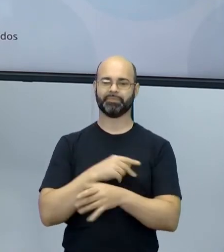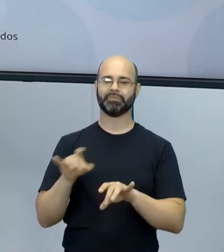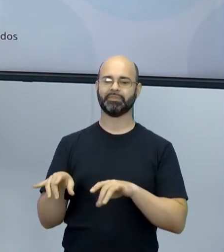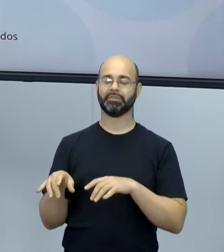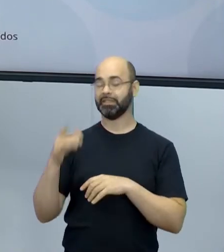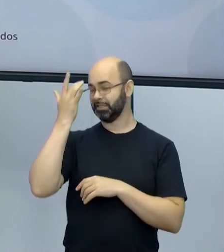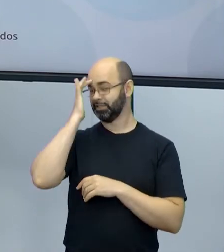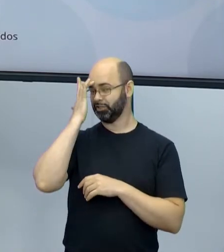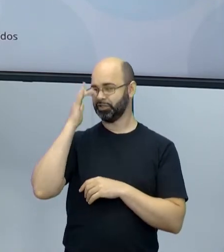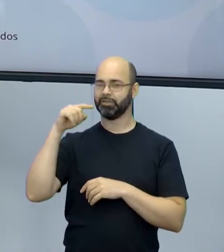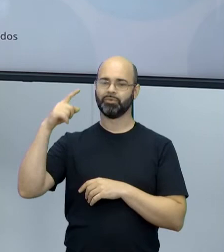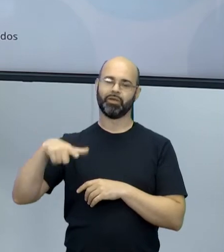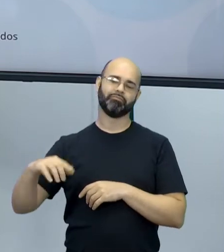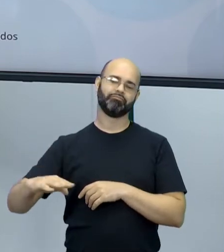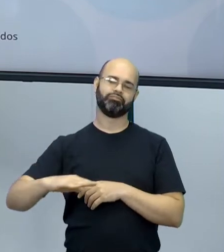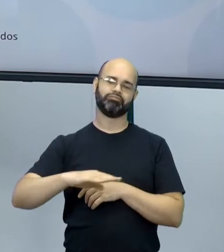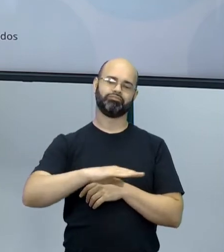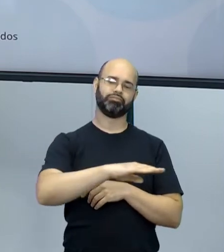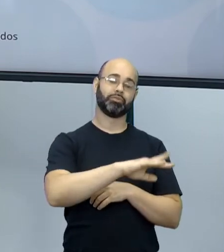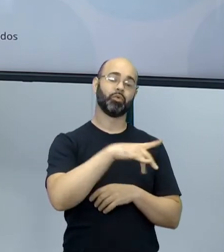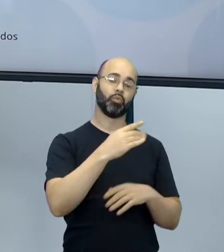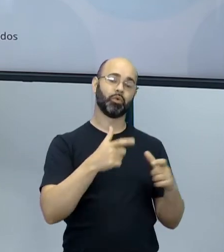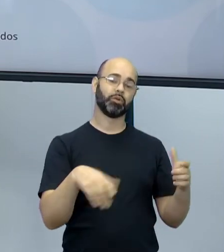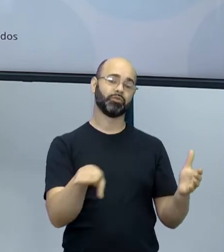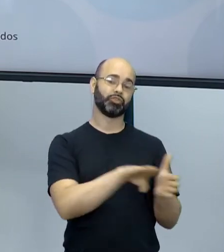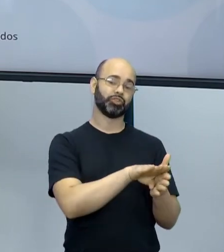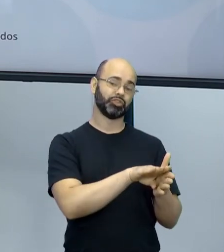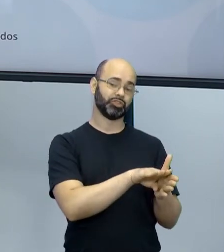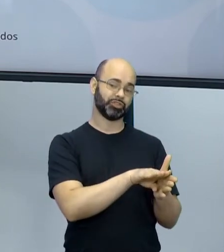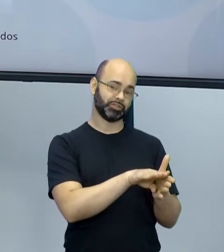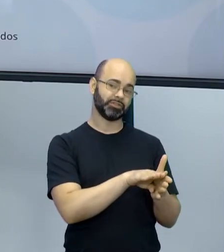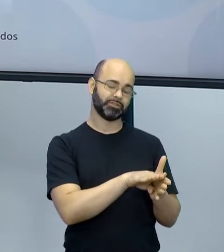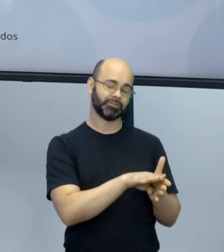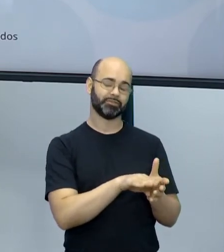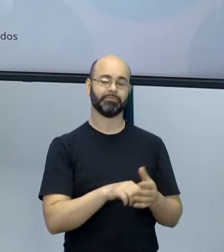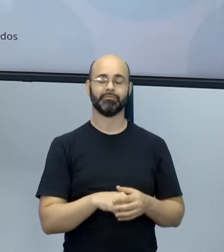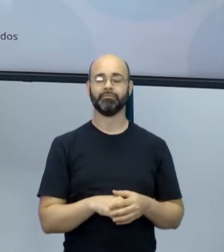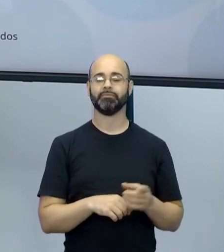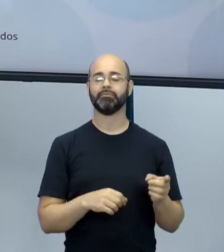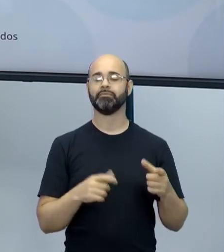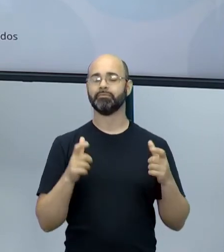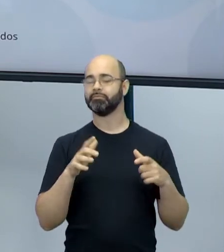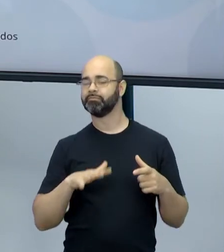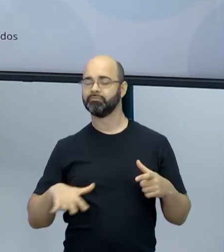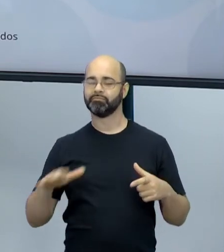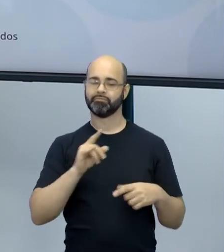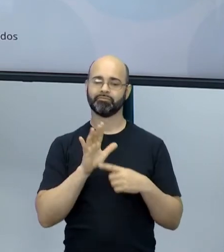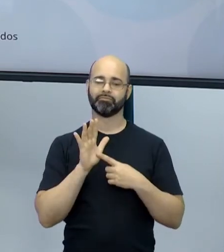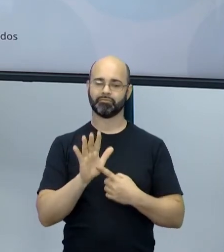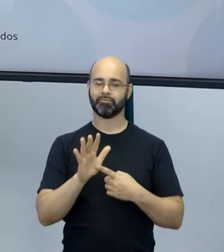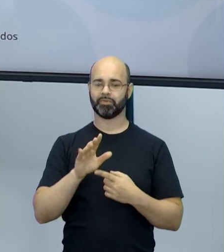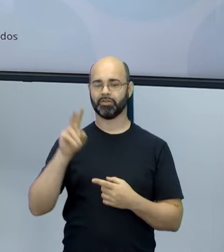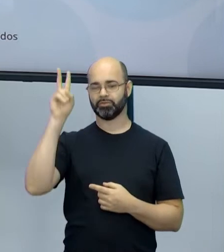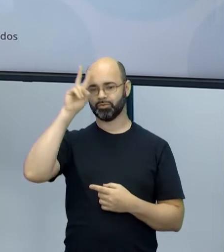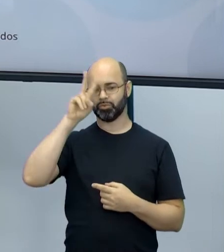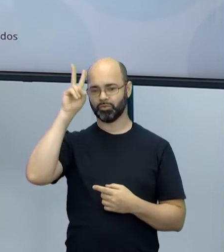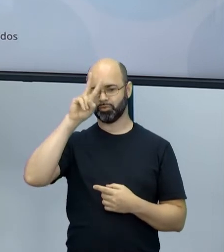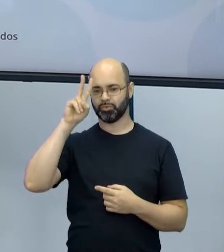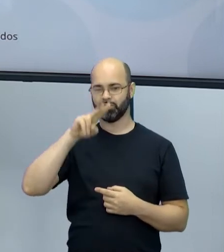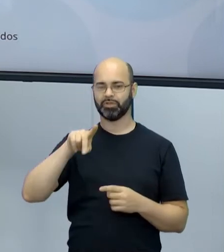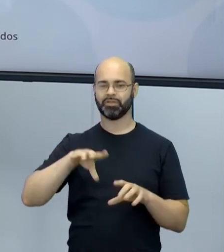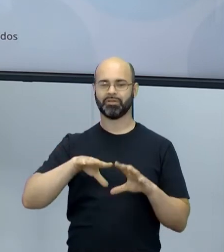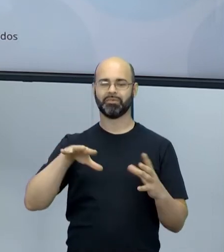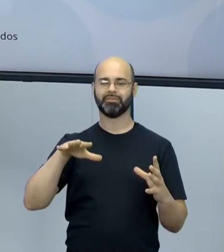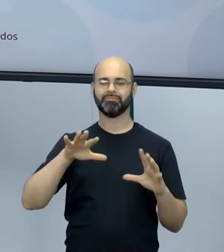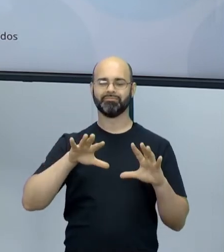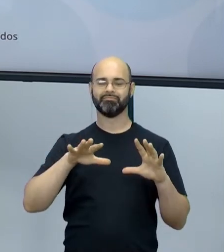outro ponto da Índia. E quando chega no outro ponto, dá a noção histórica e geográfica daquele local. Porque ele chega num lugar onde as pessoas